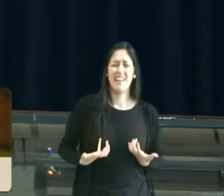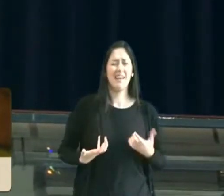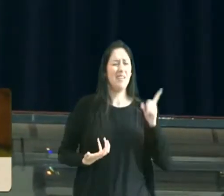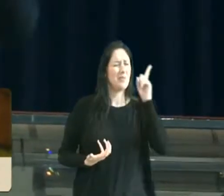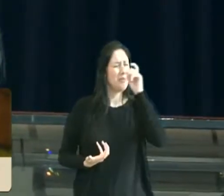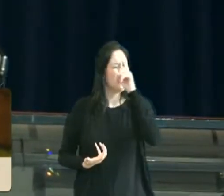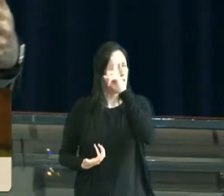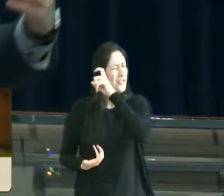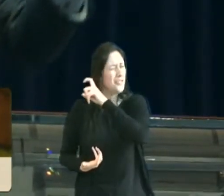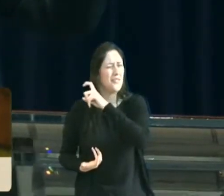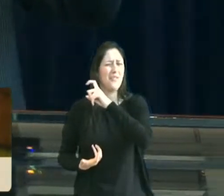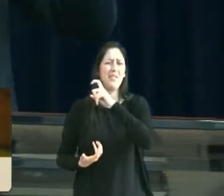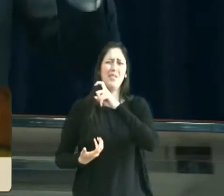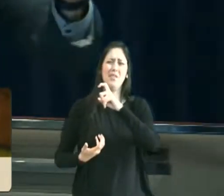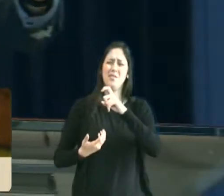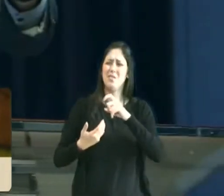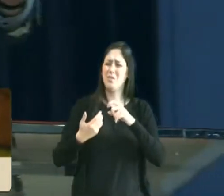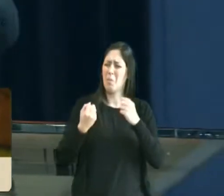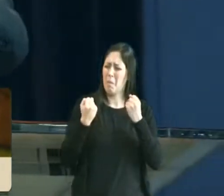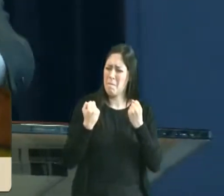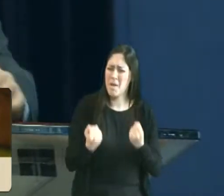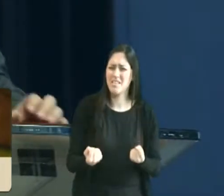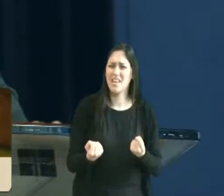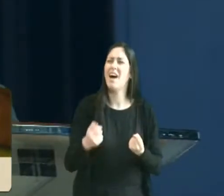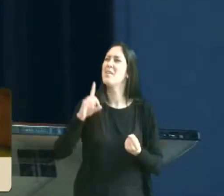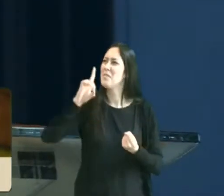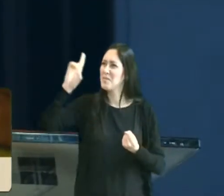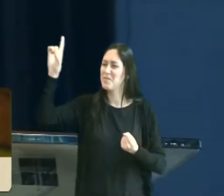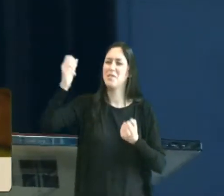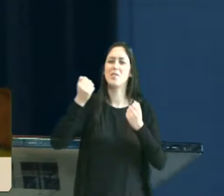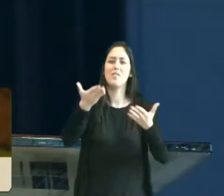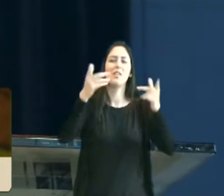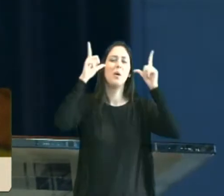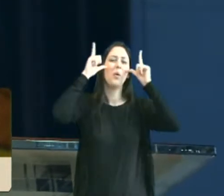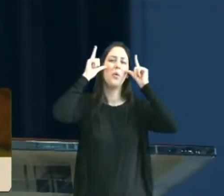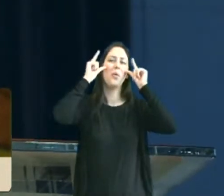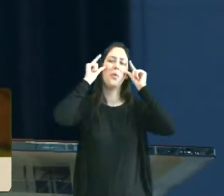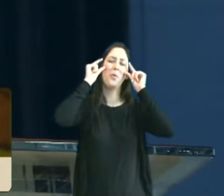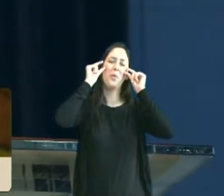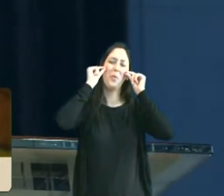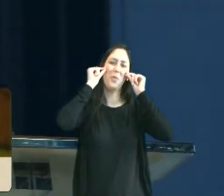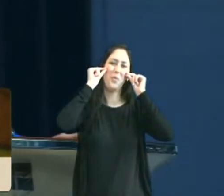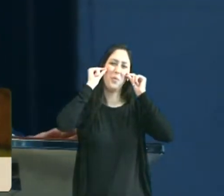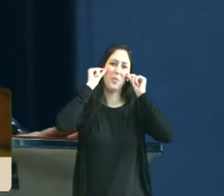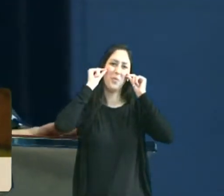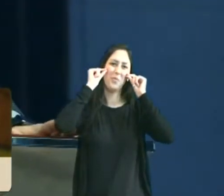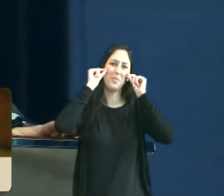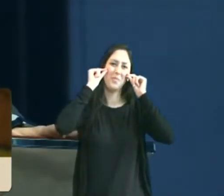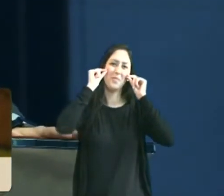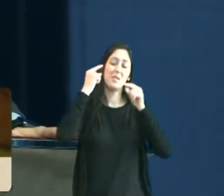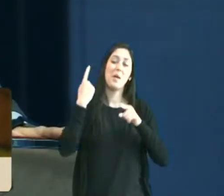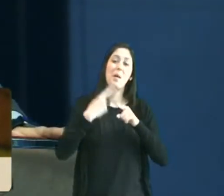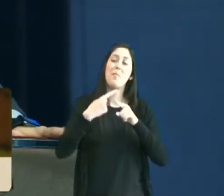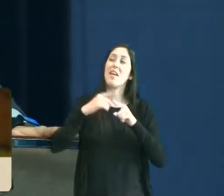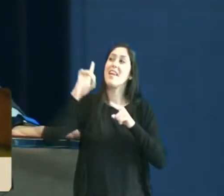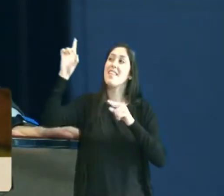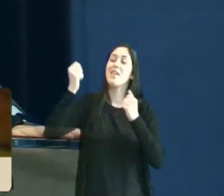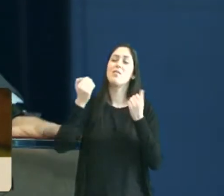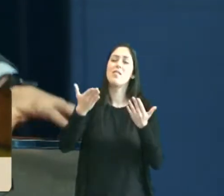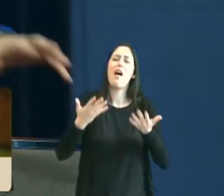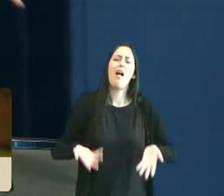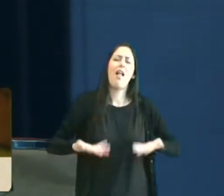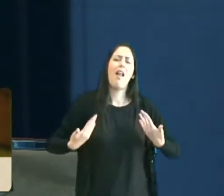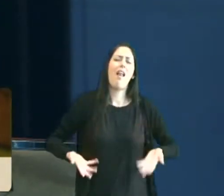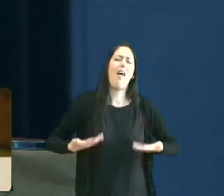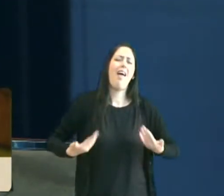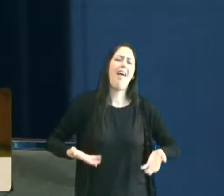cansados e oprimidos, e eu vos aliviarei, porque o meu fardo é leve e